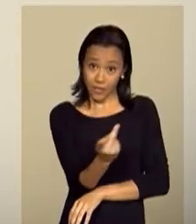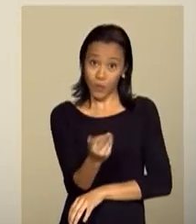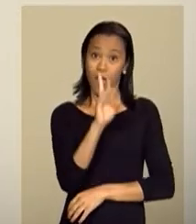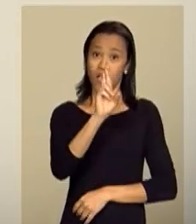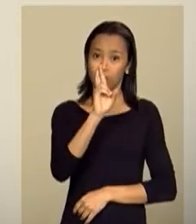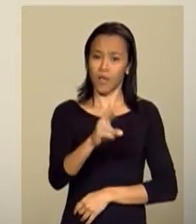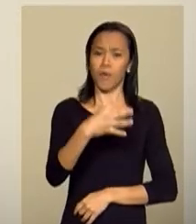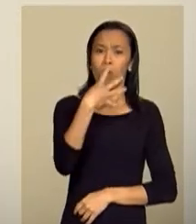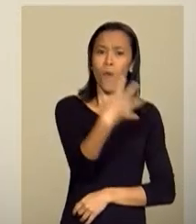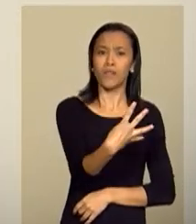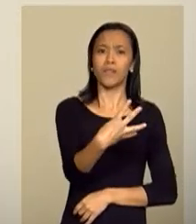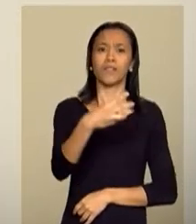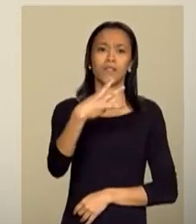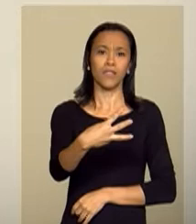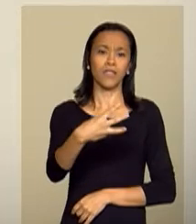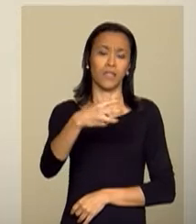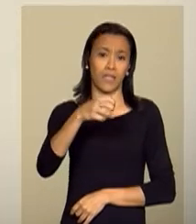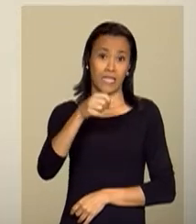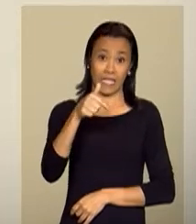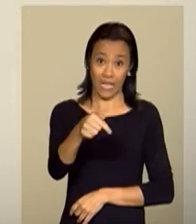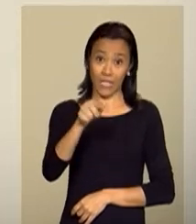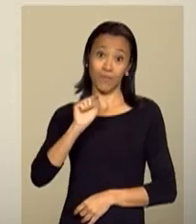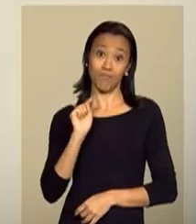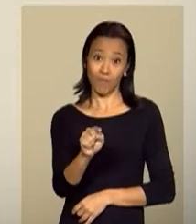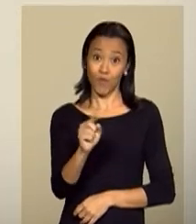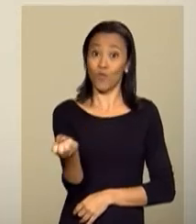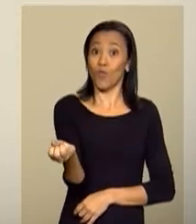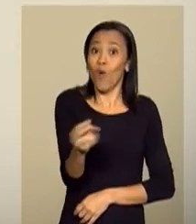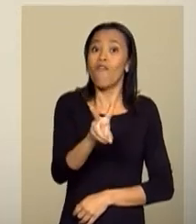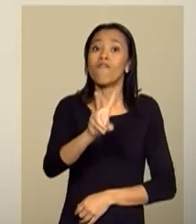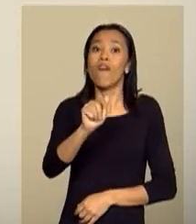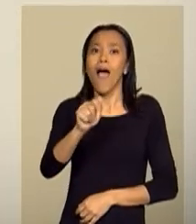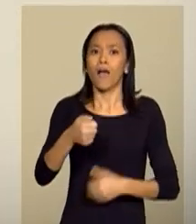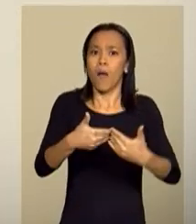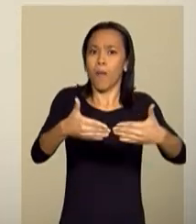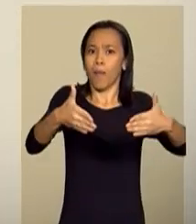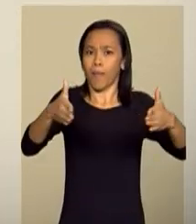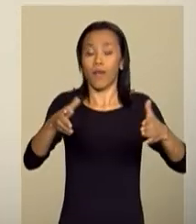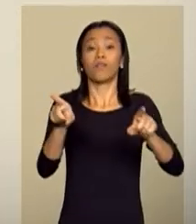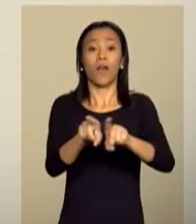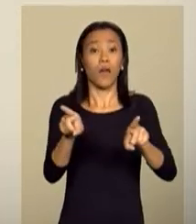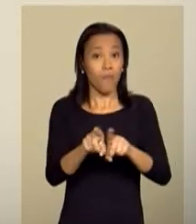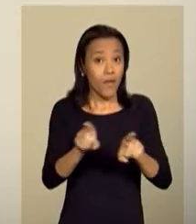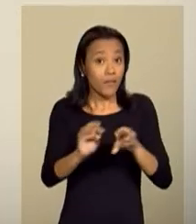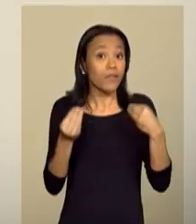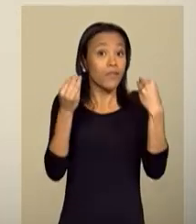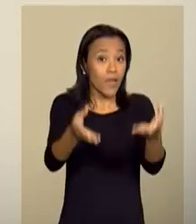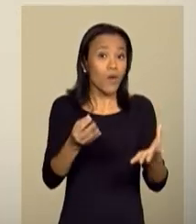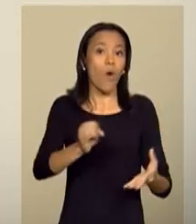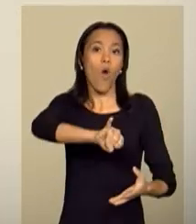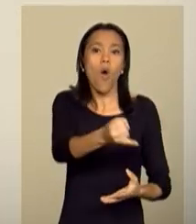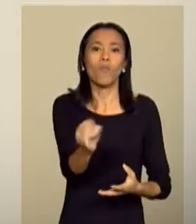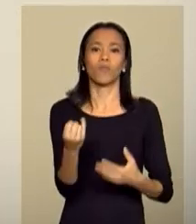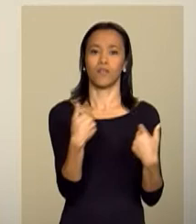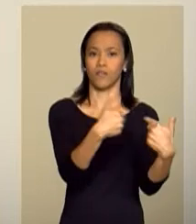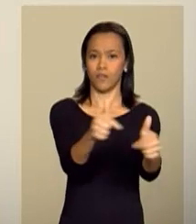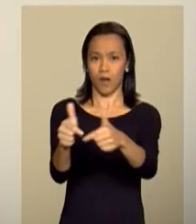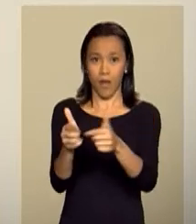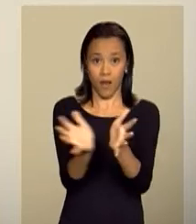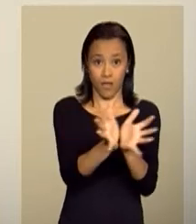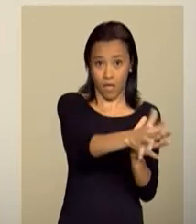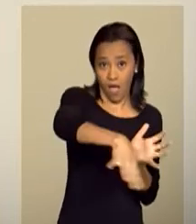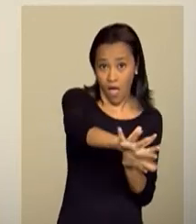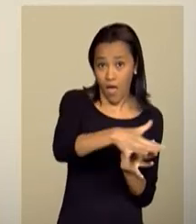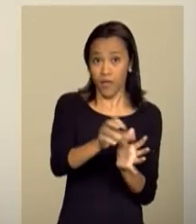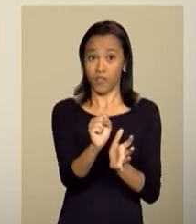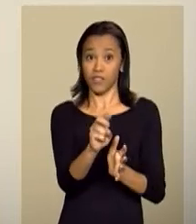por 437.000 novas V ampliou-se muito também as oportunidades de trabalho no setor de